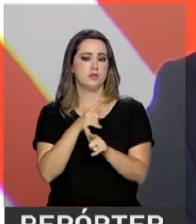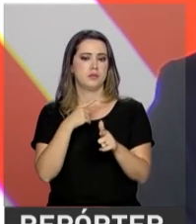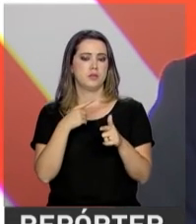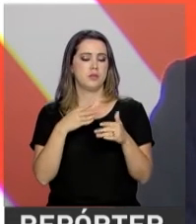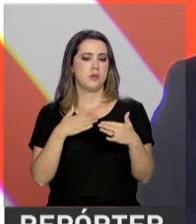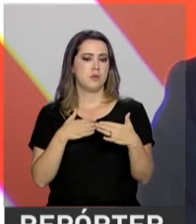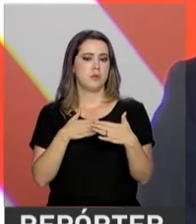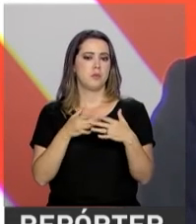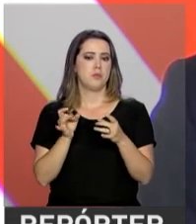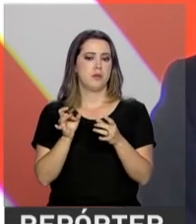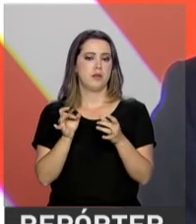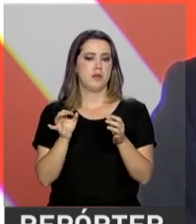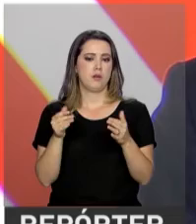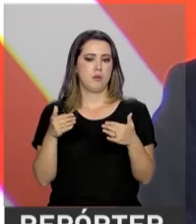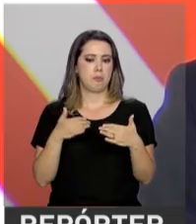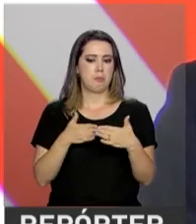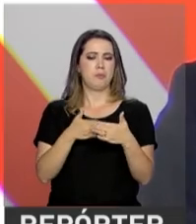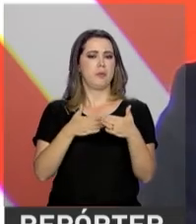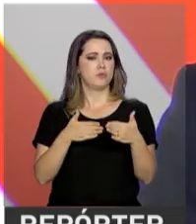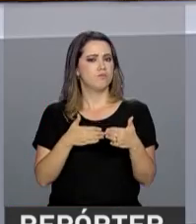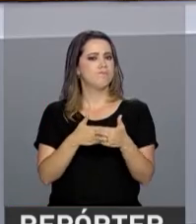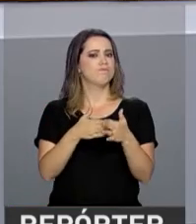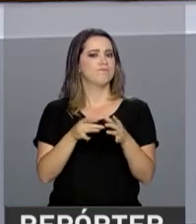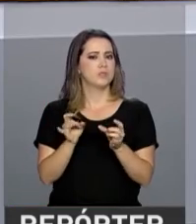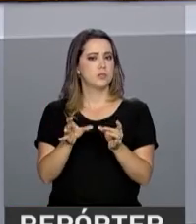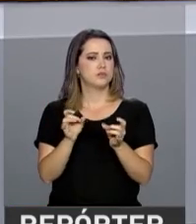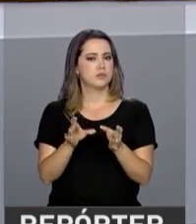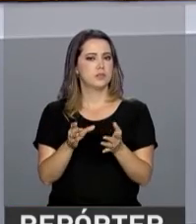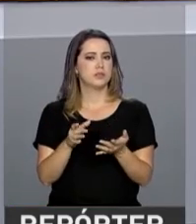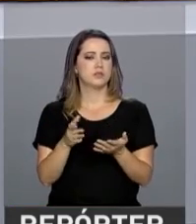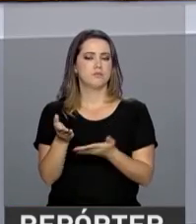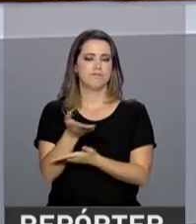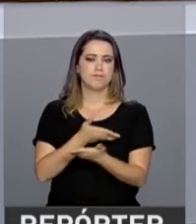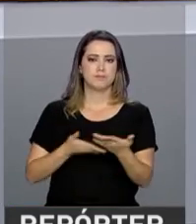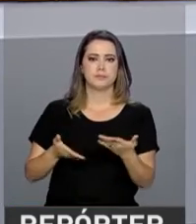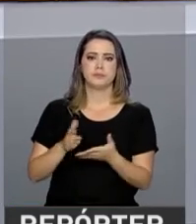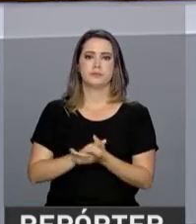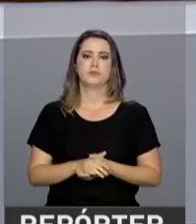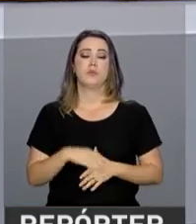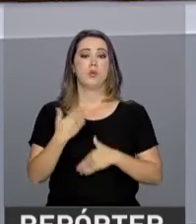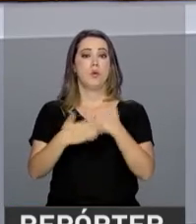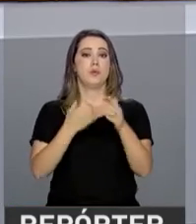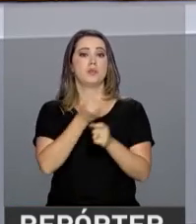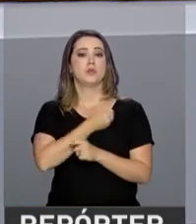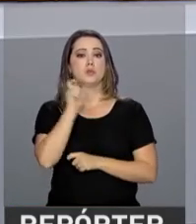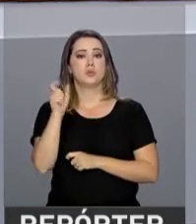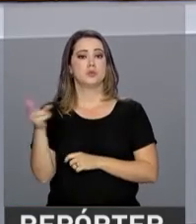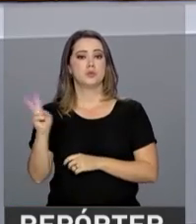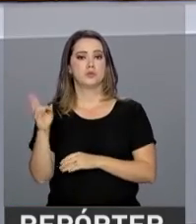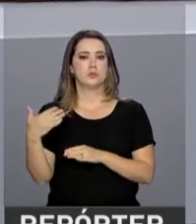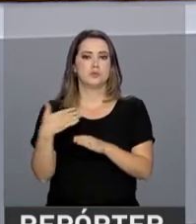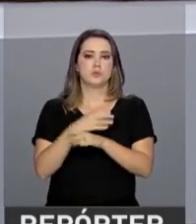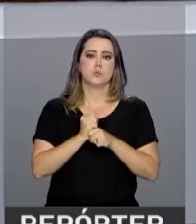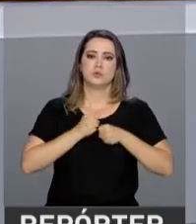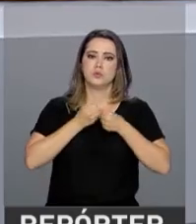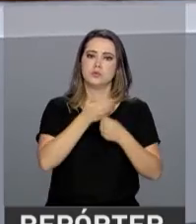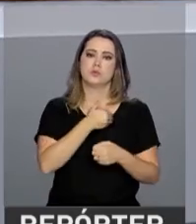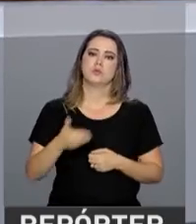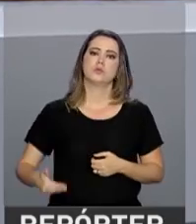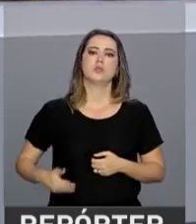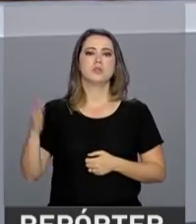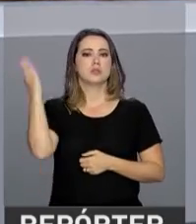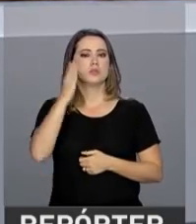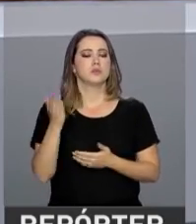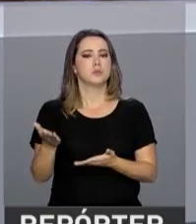ao comércio entre os nossos países o aumento do número de imigrantes venezuelanos e o esforço do governo brasileiro